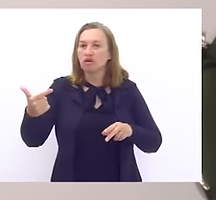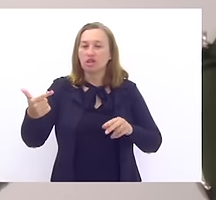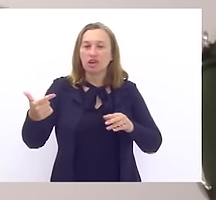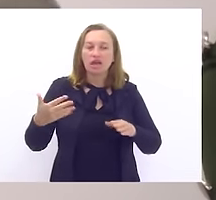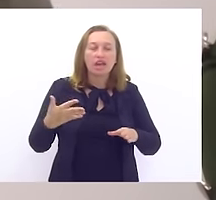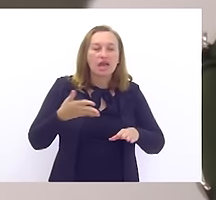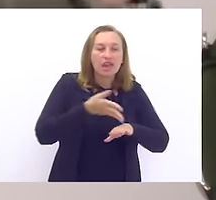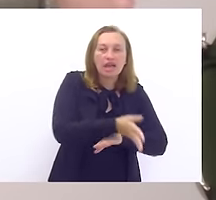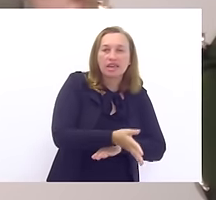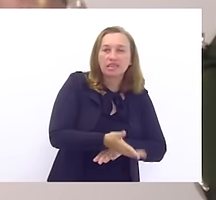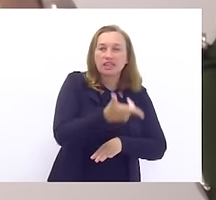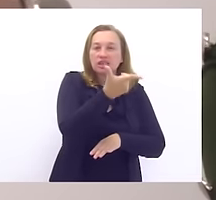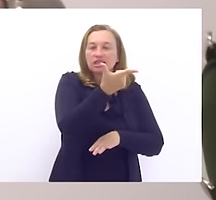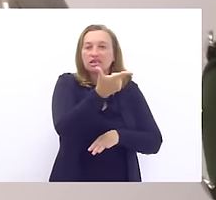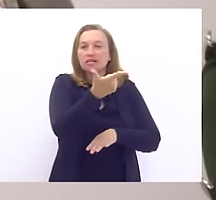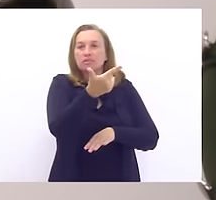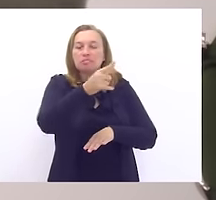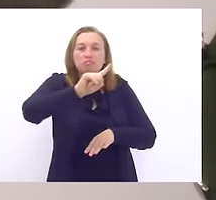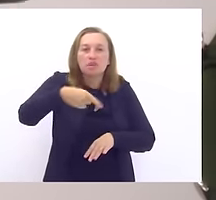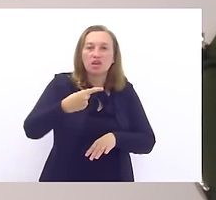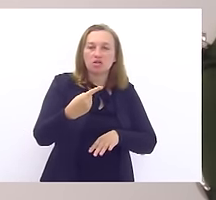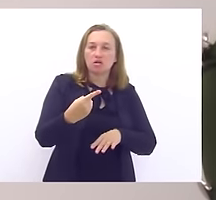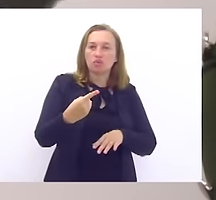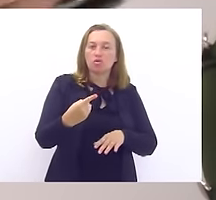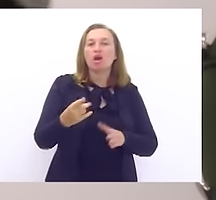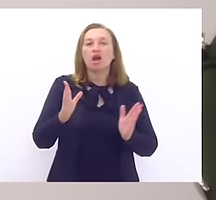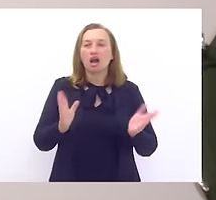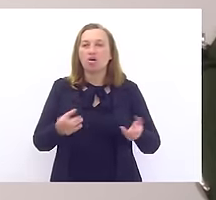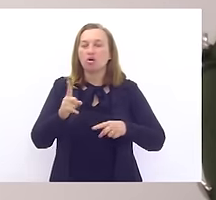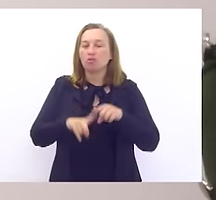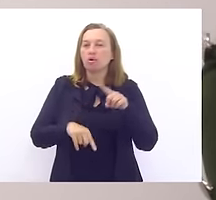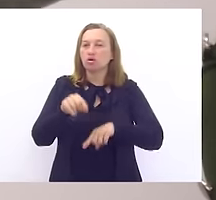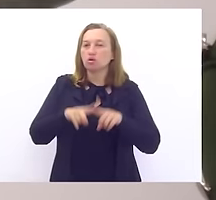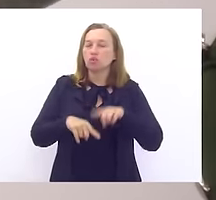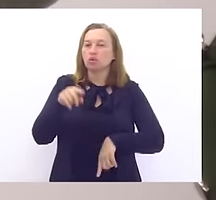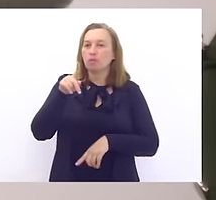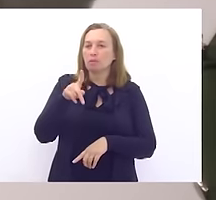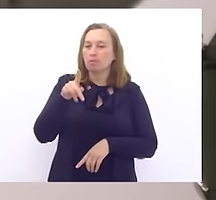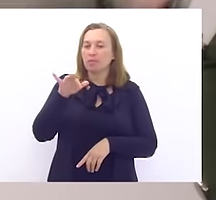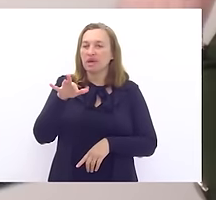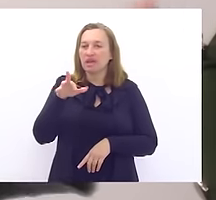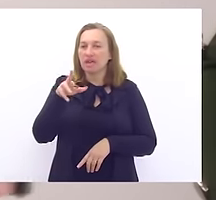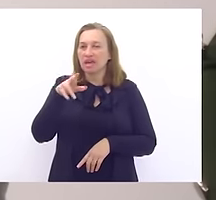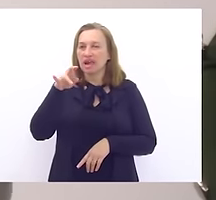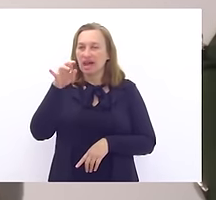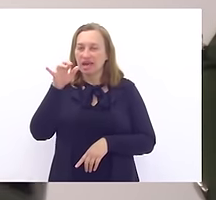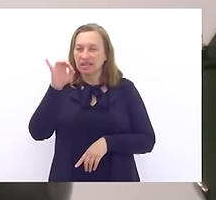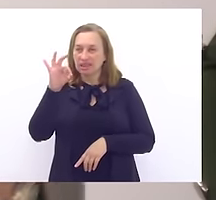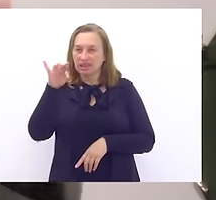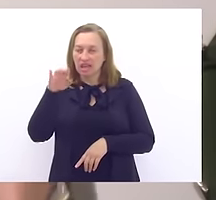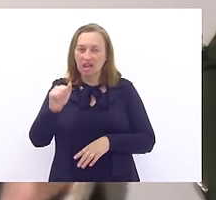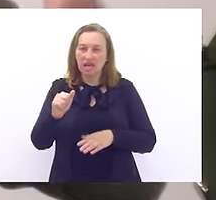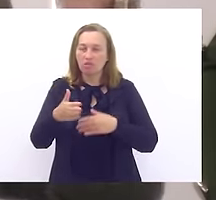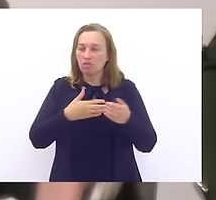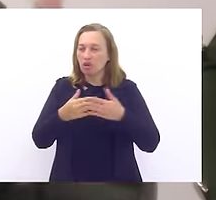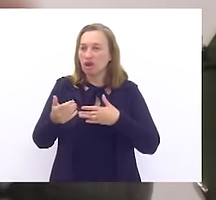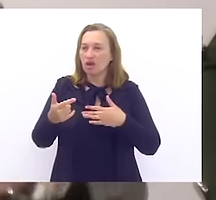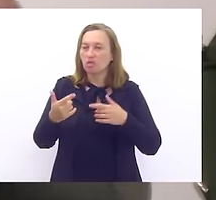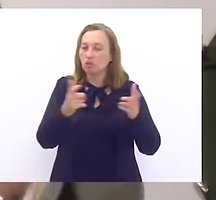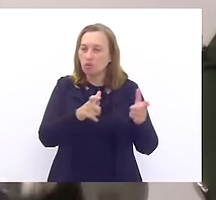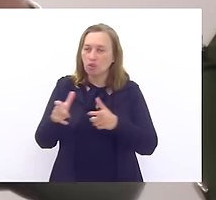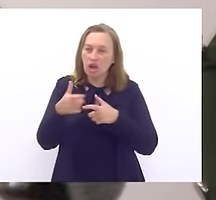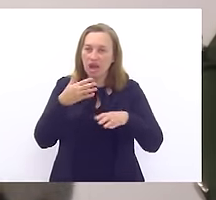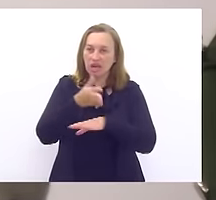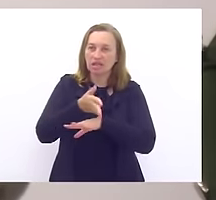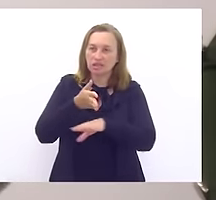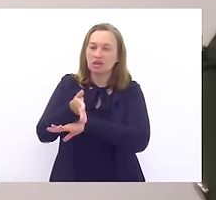produto pirata vi agora nos noticiário entrando por tudo quanto é lugar então queria saber porque se